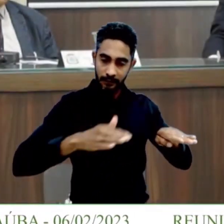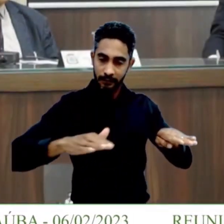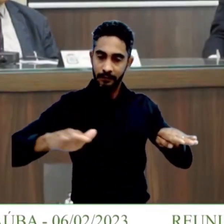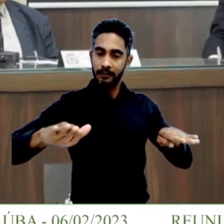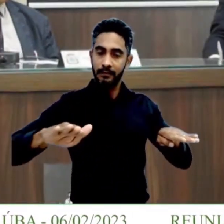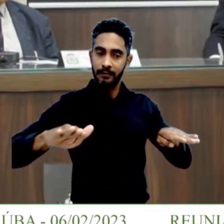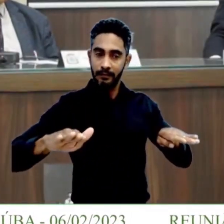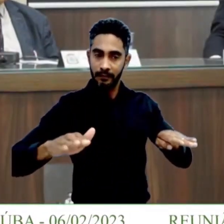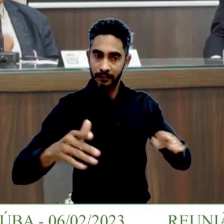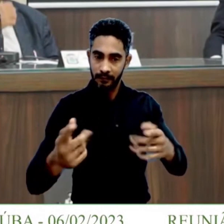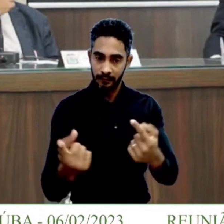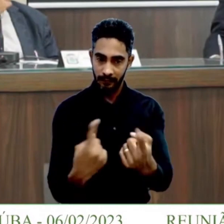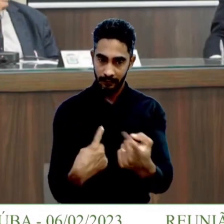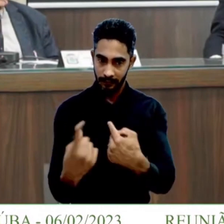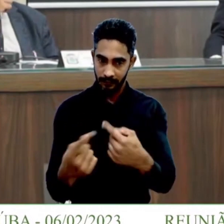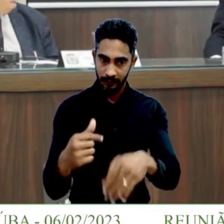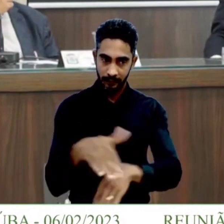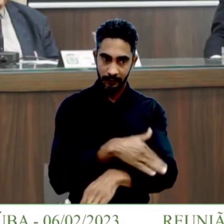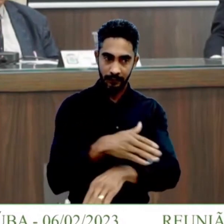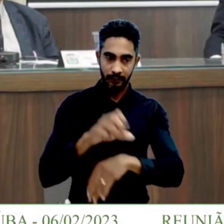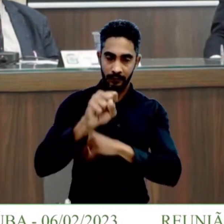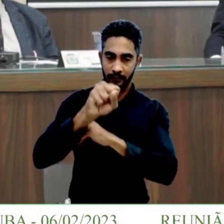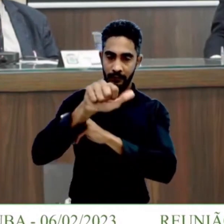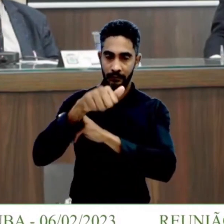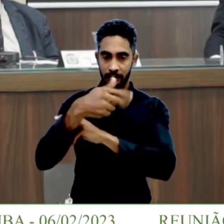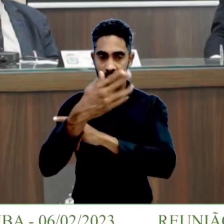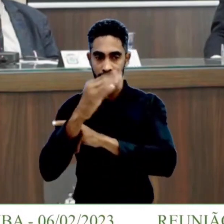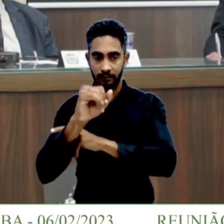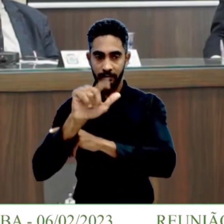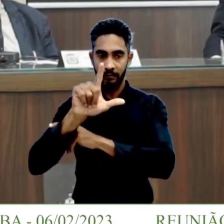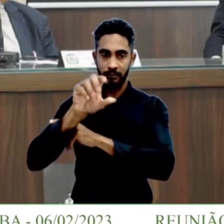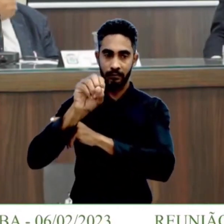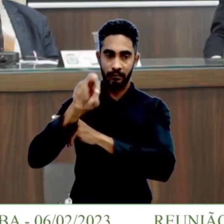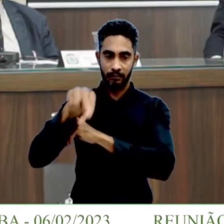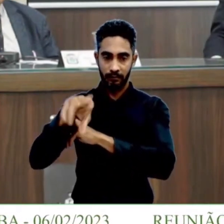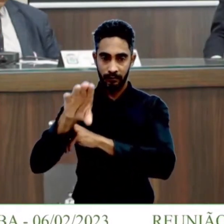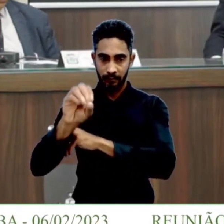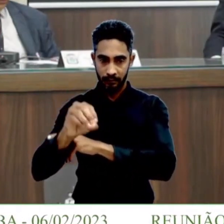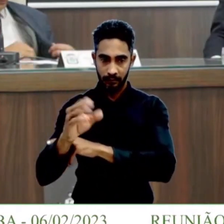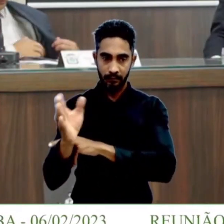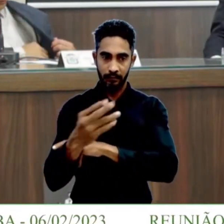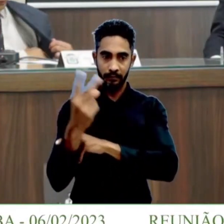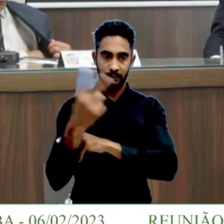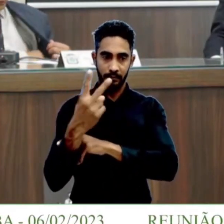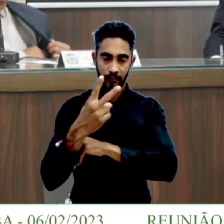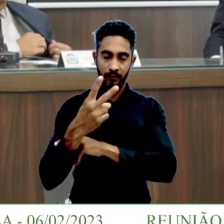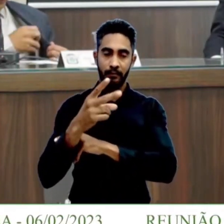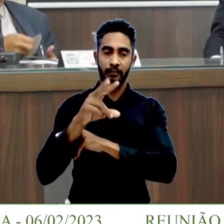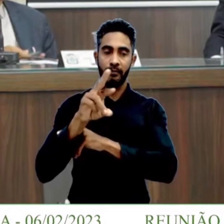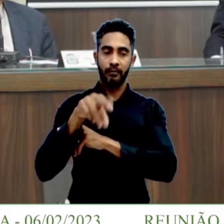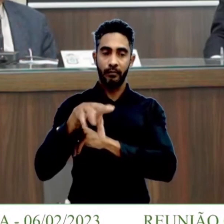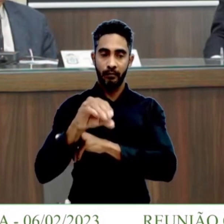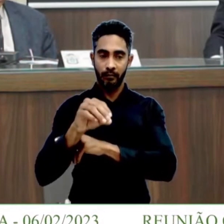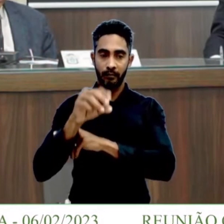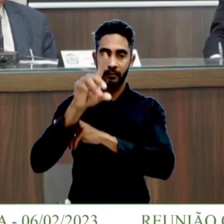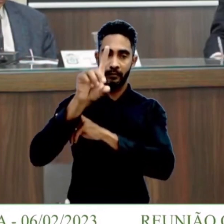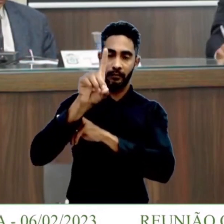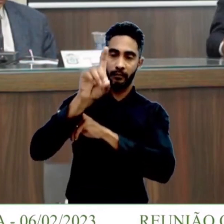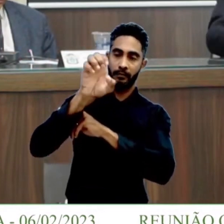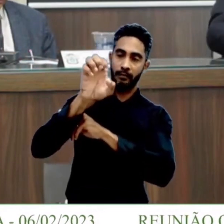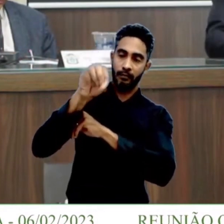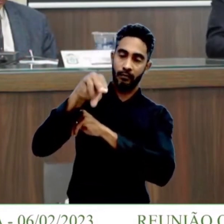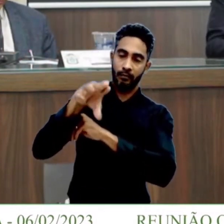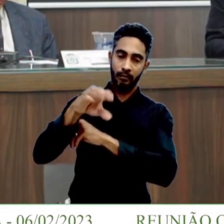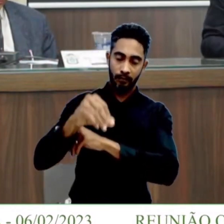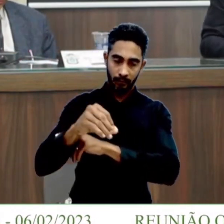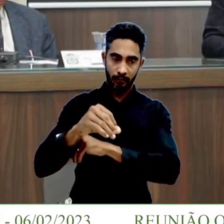na. Primeiro, Rua São Lourenço, bairro Ribeirão do Ouro. Segundo, rua Delmiro Soares,